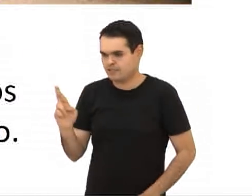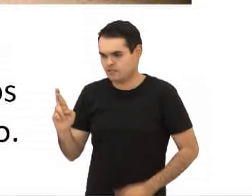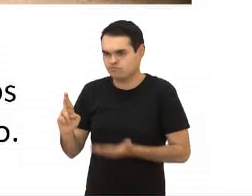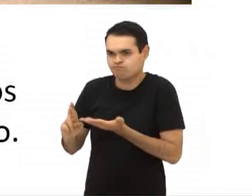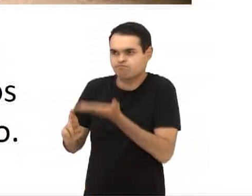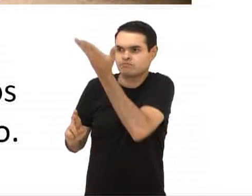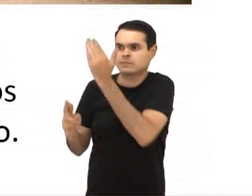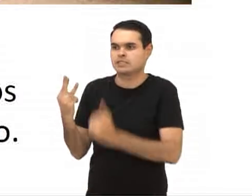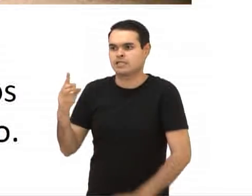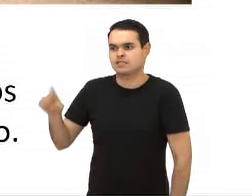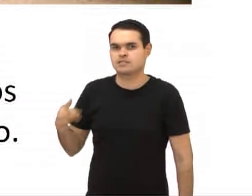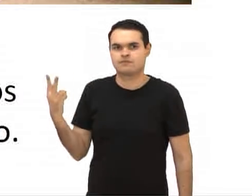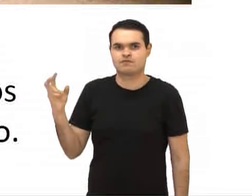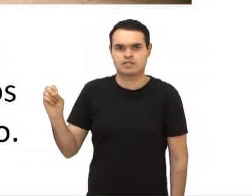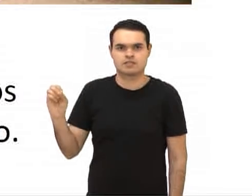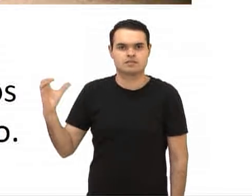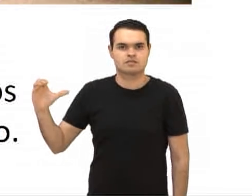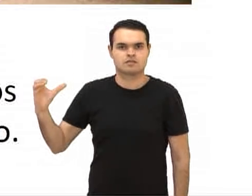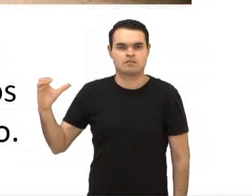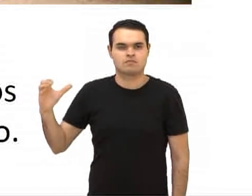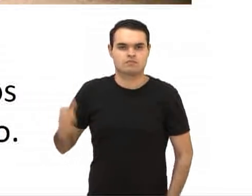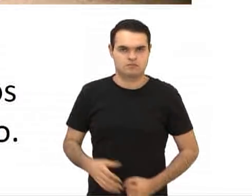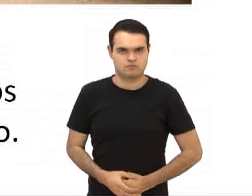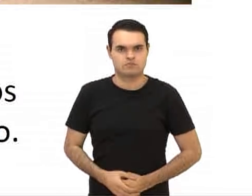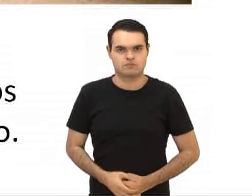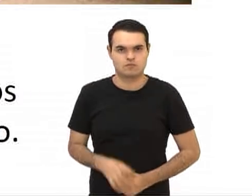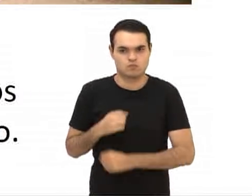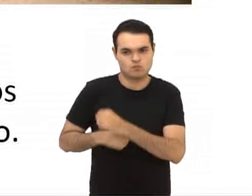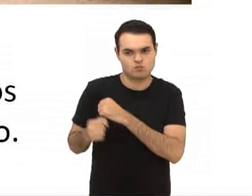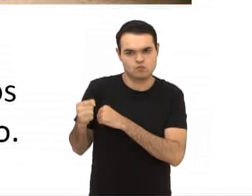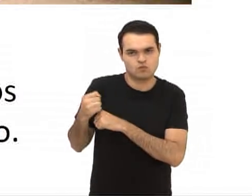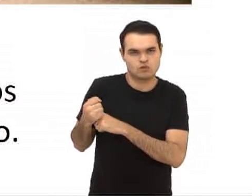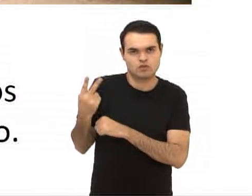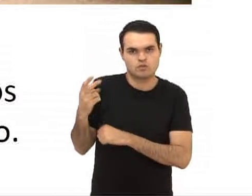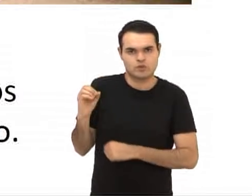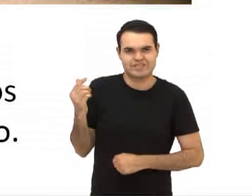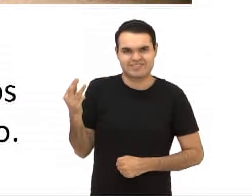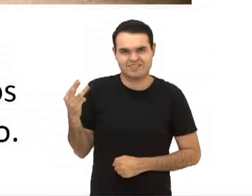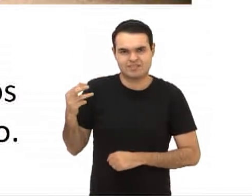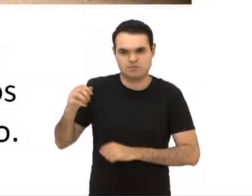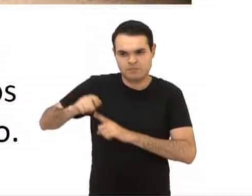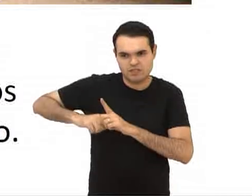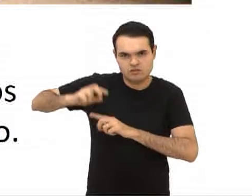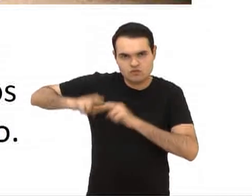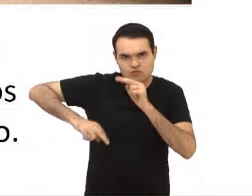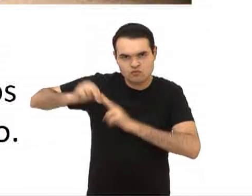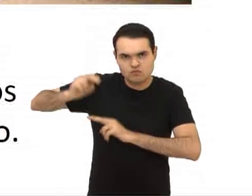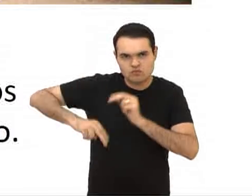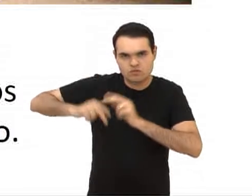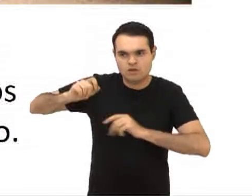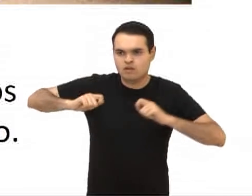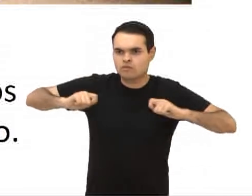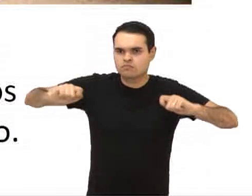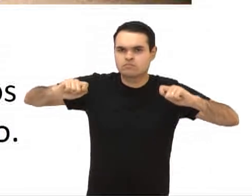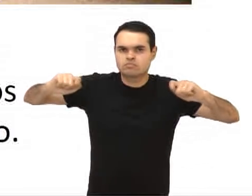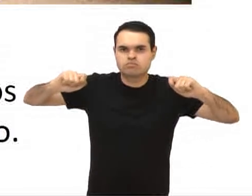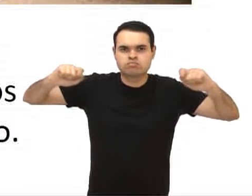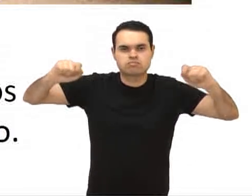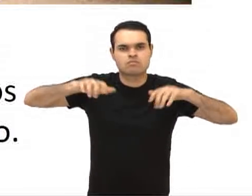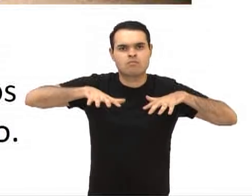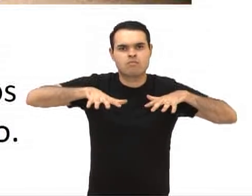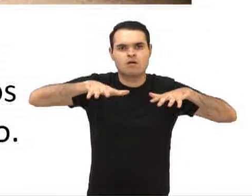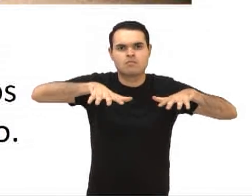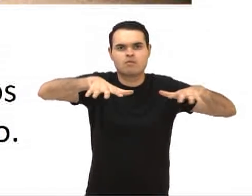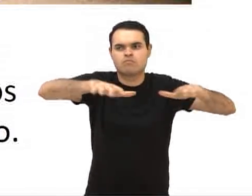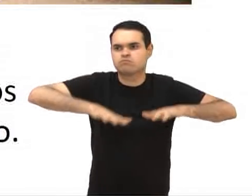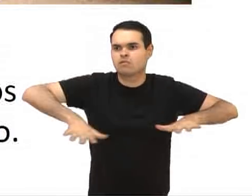R$ 3,20, à época de junho de 2013. Este movimento, estes protestos, deram origem a uma onda de